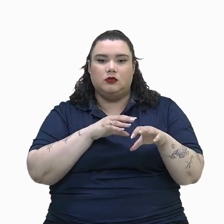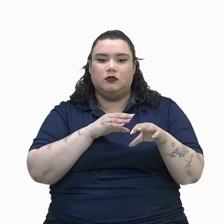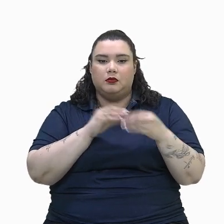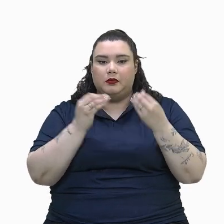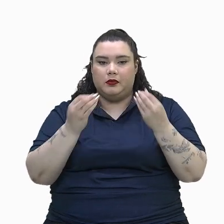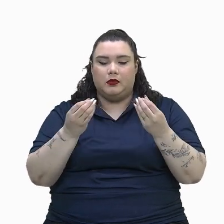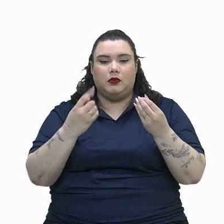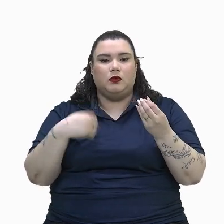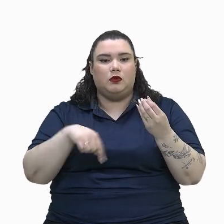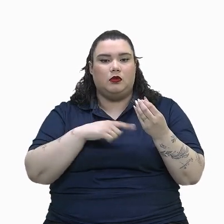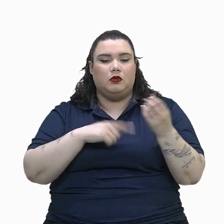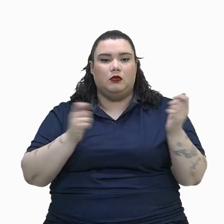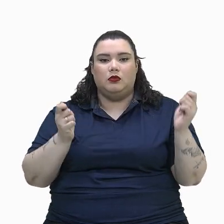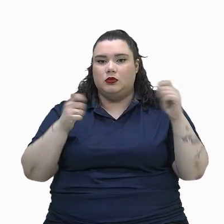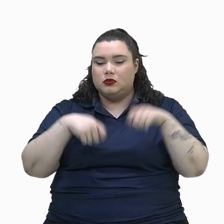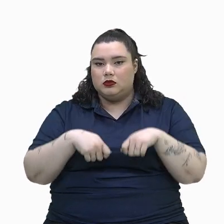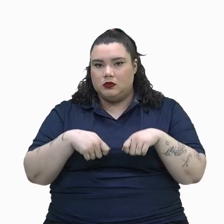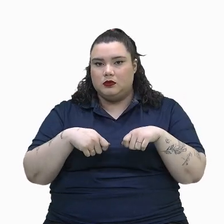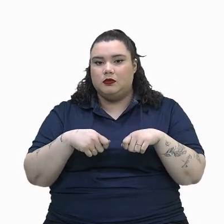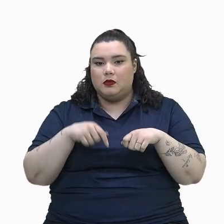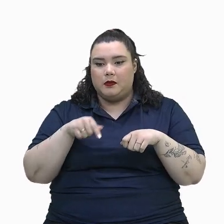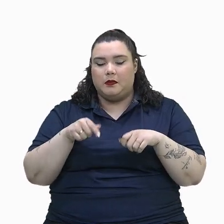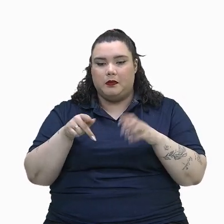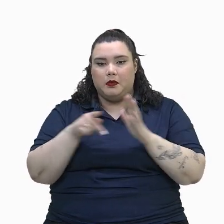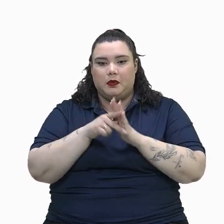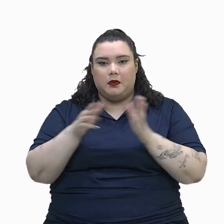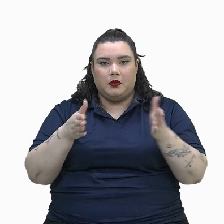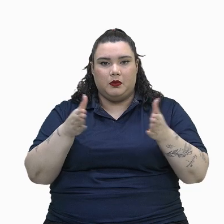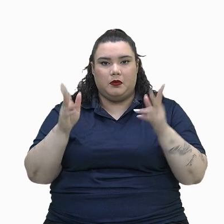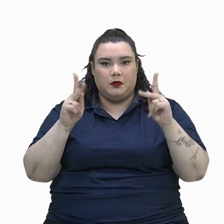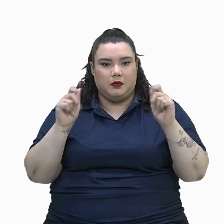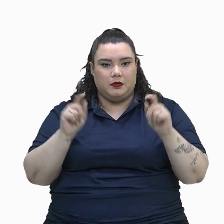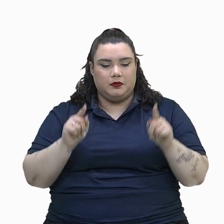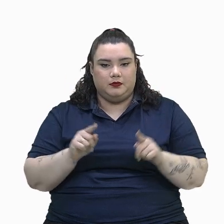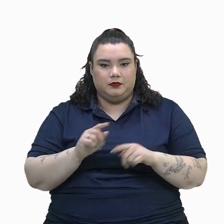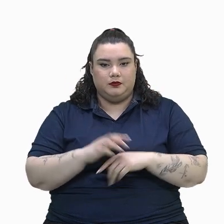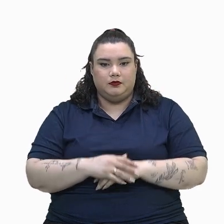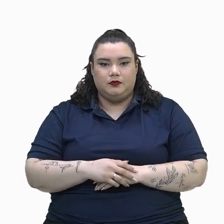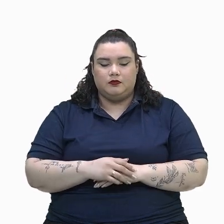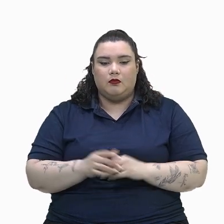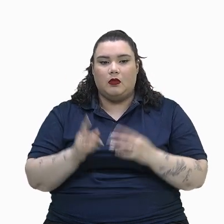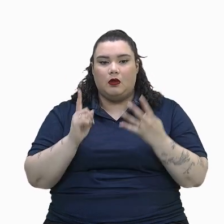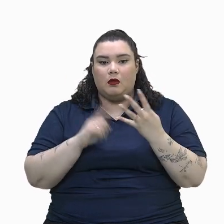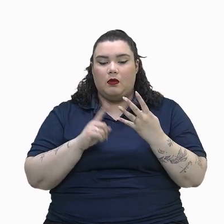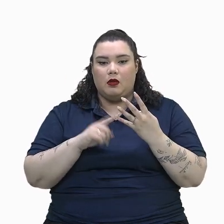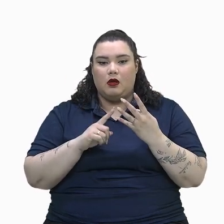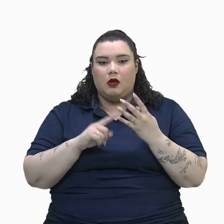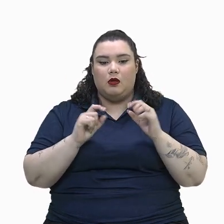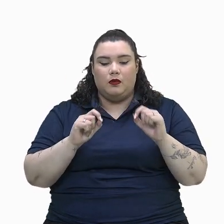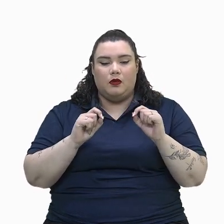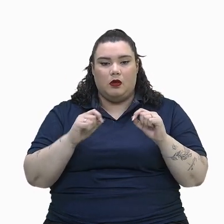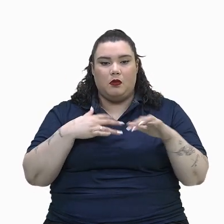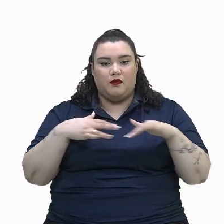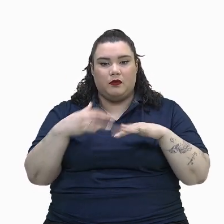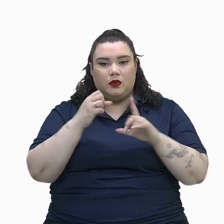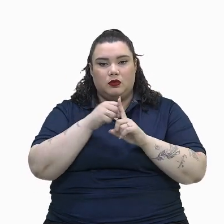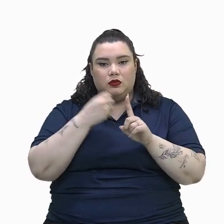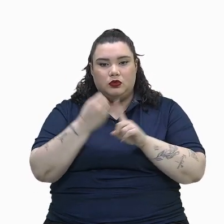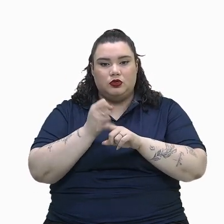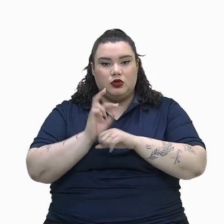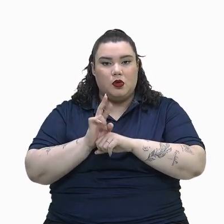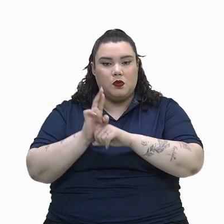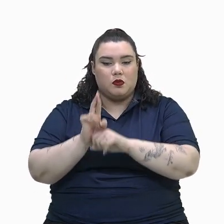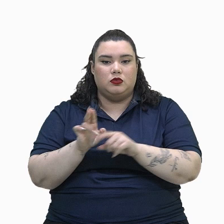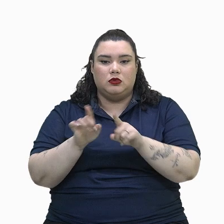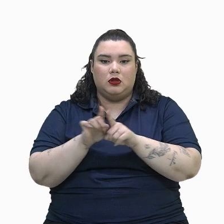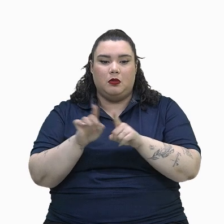gente construa esse mundo de paz. Depois, a mobilização de recursos e